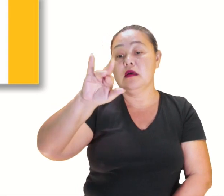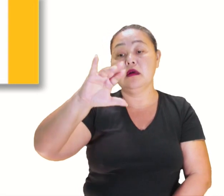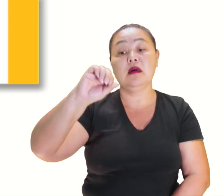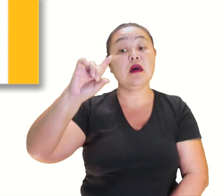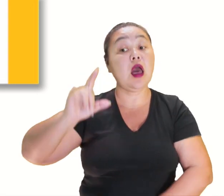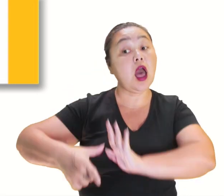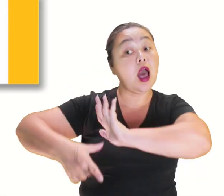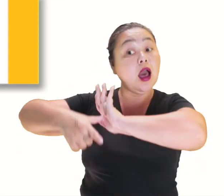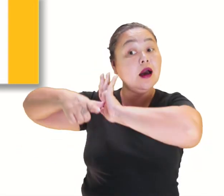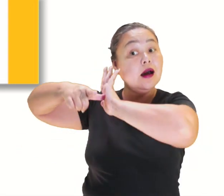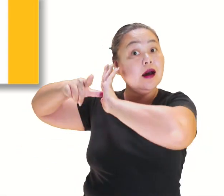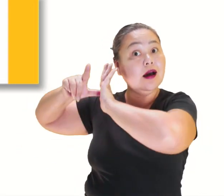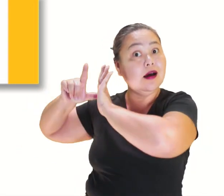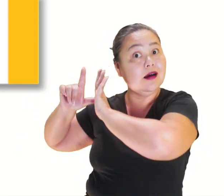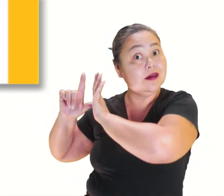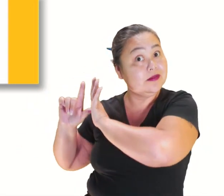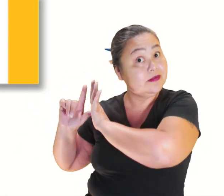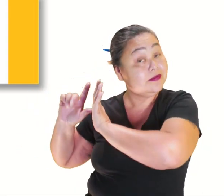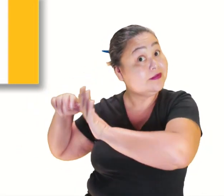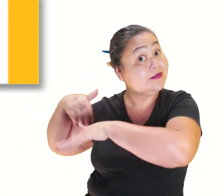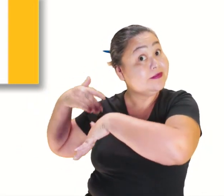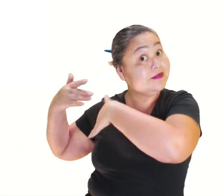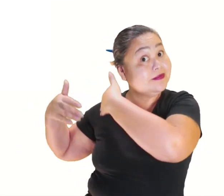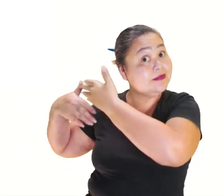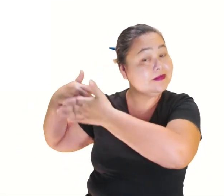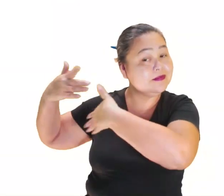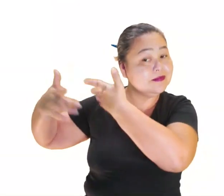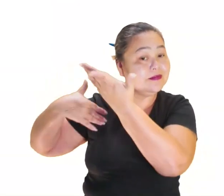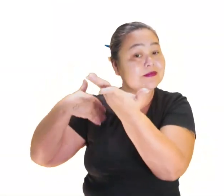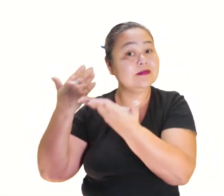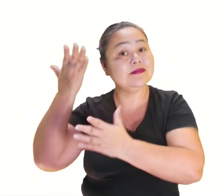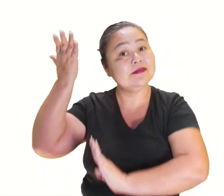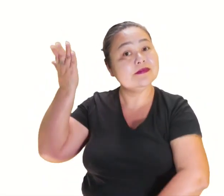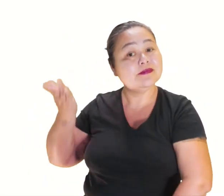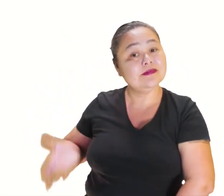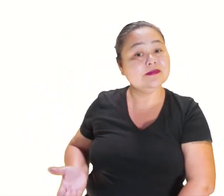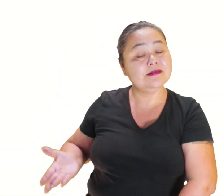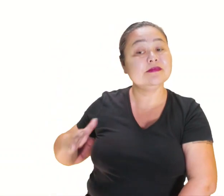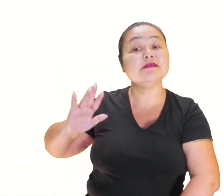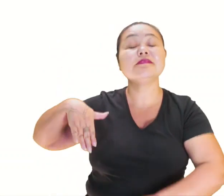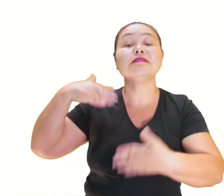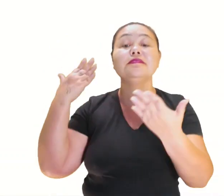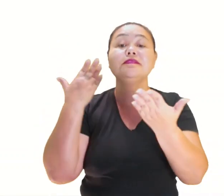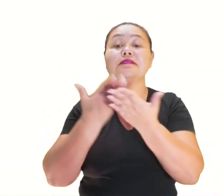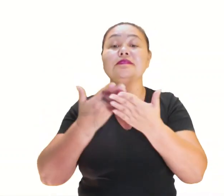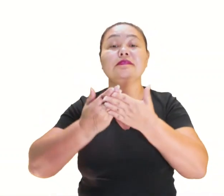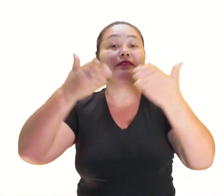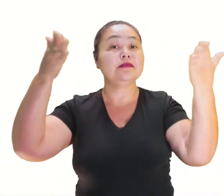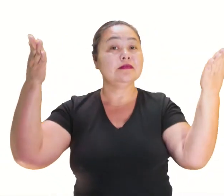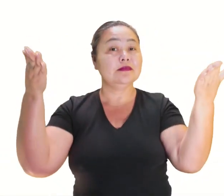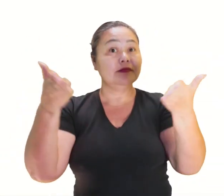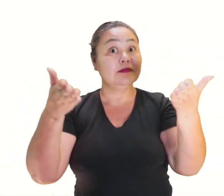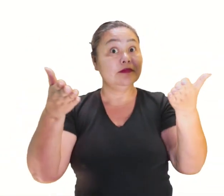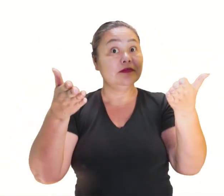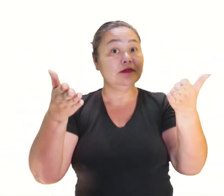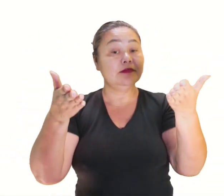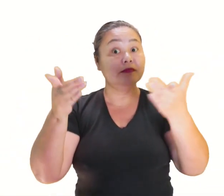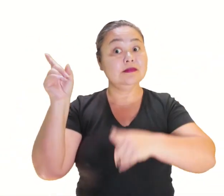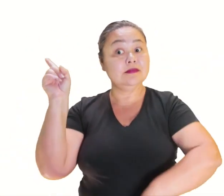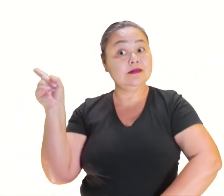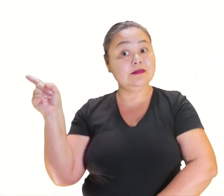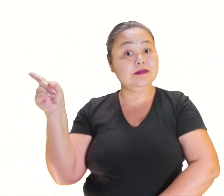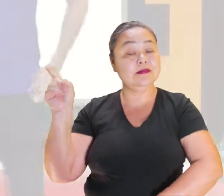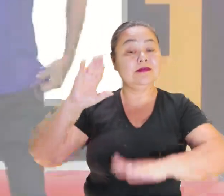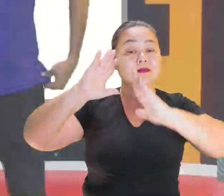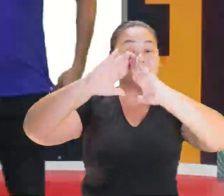isso, claro, pararam, pam, pam, temos o oferecimento do dia e a aula de hoje vai para, olha